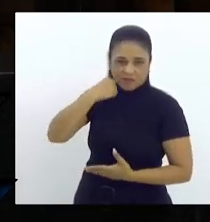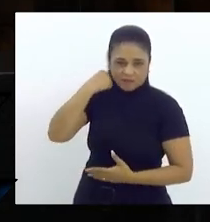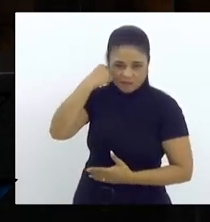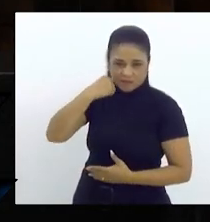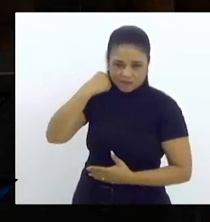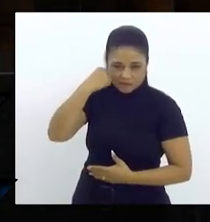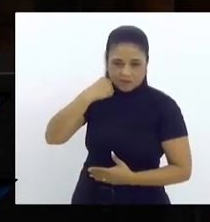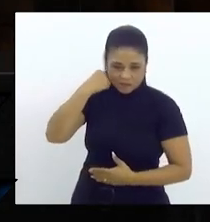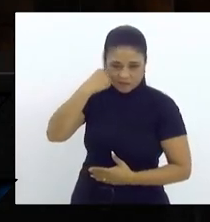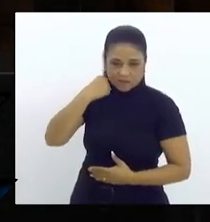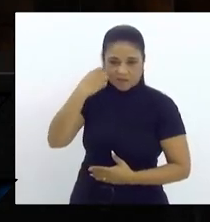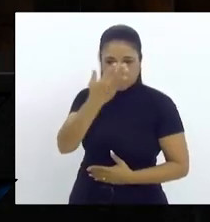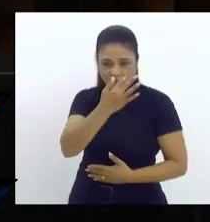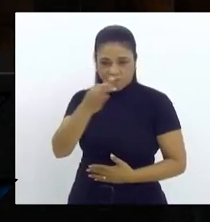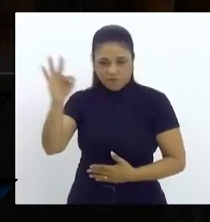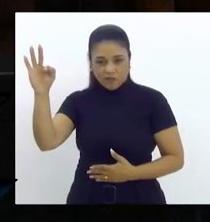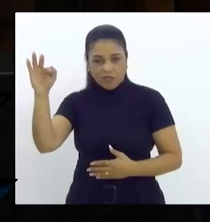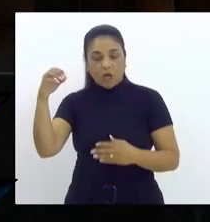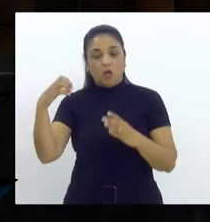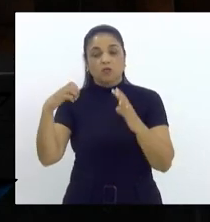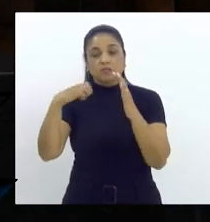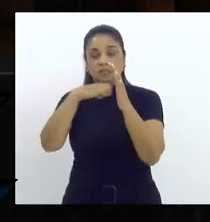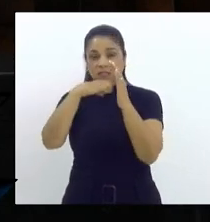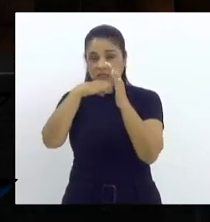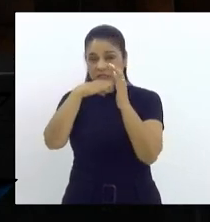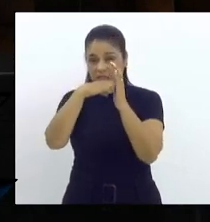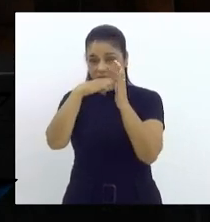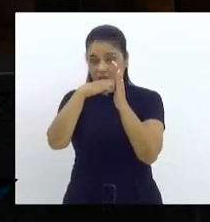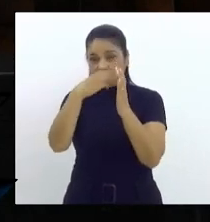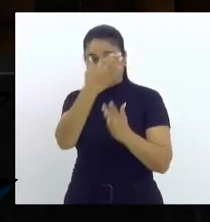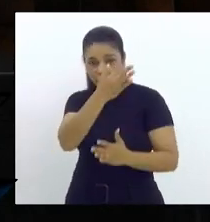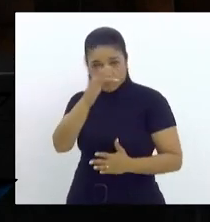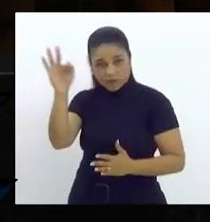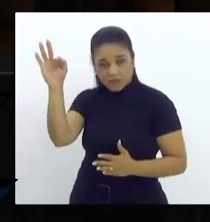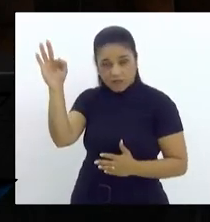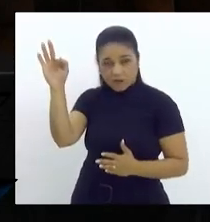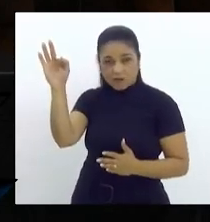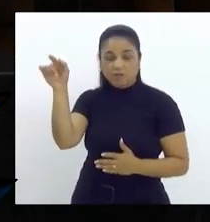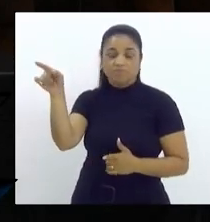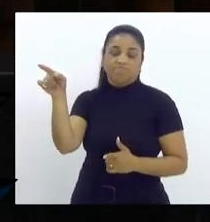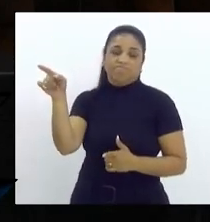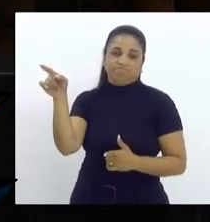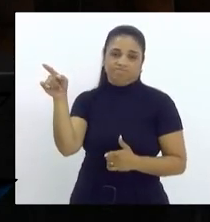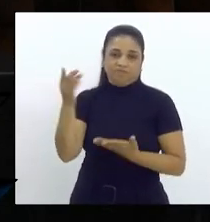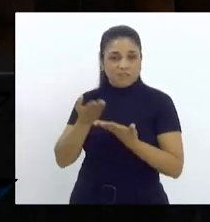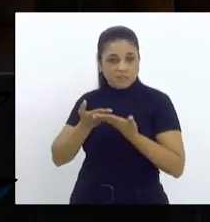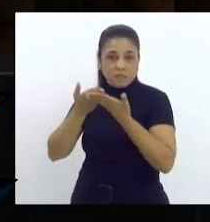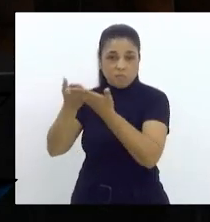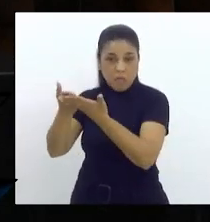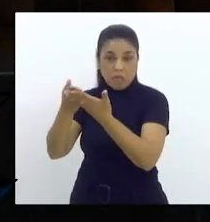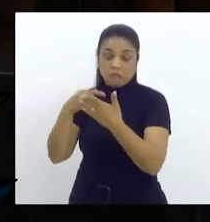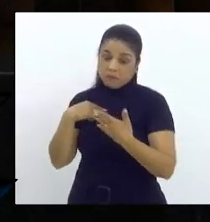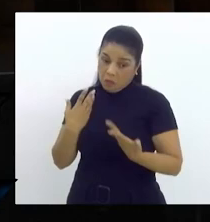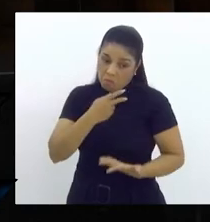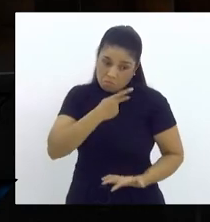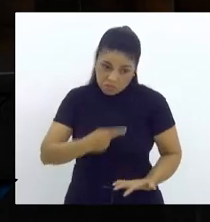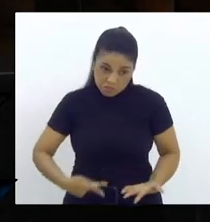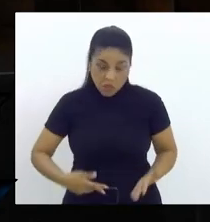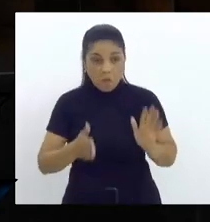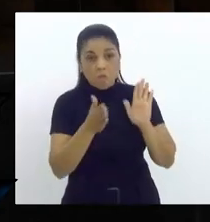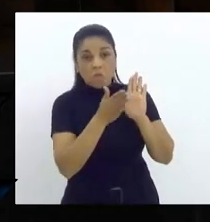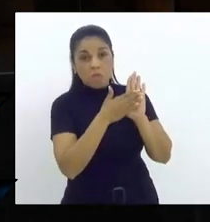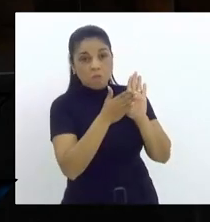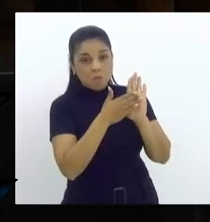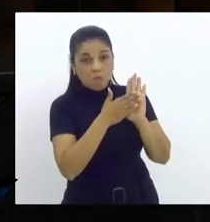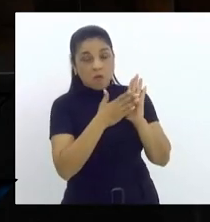pelo crivo do Senado Federal. E nós pretendemos, senhor presidente, com a